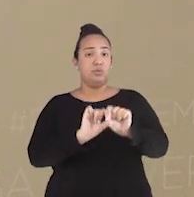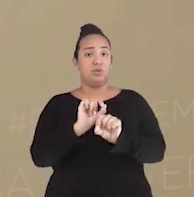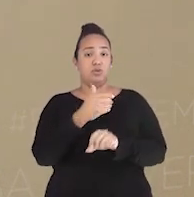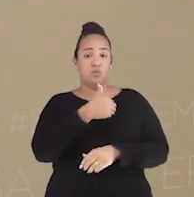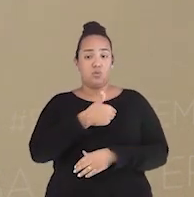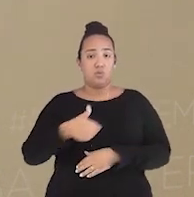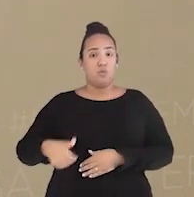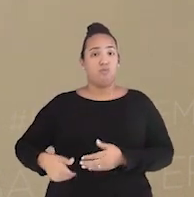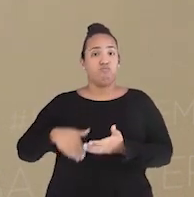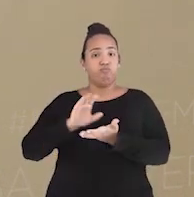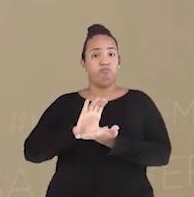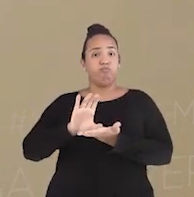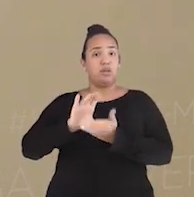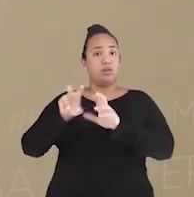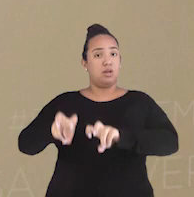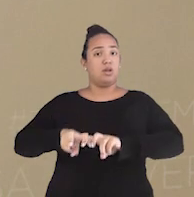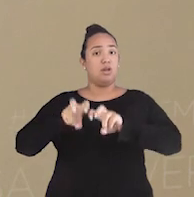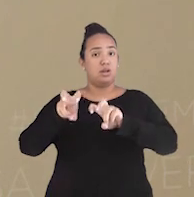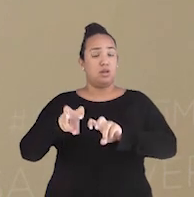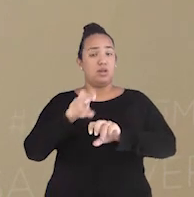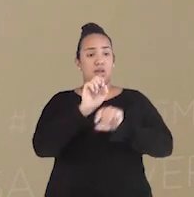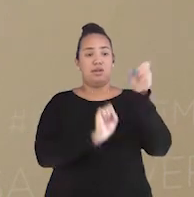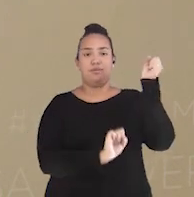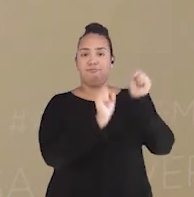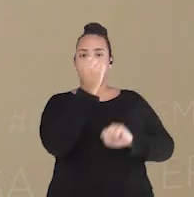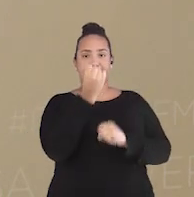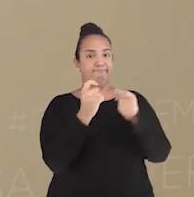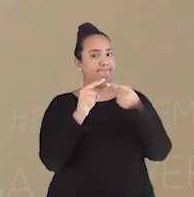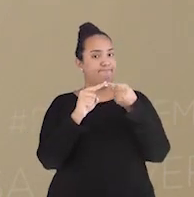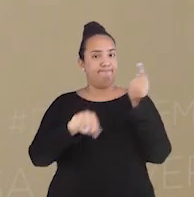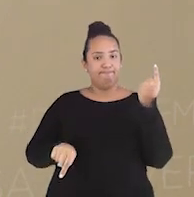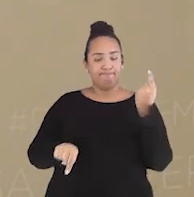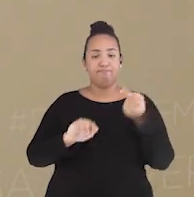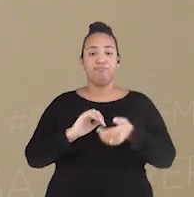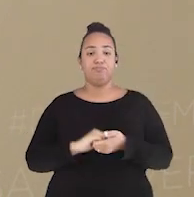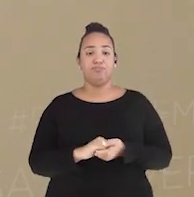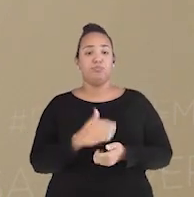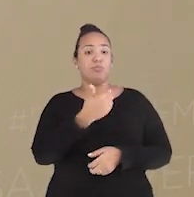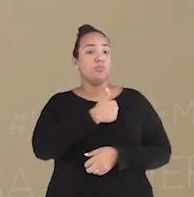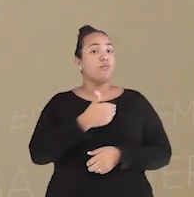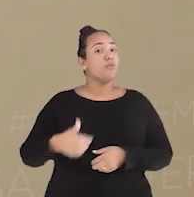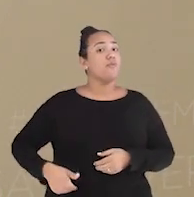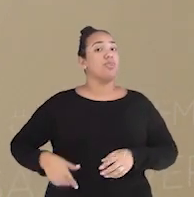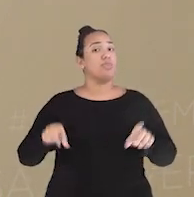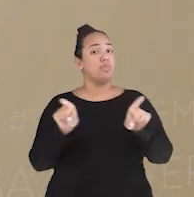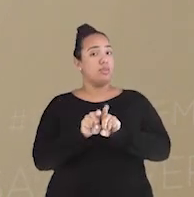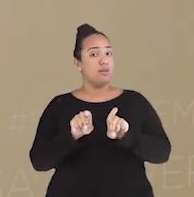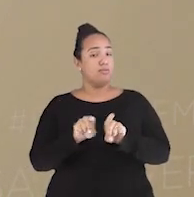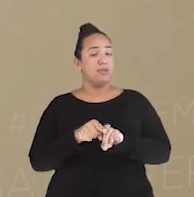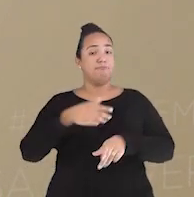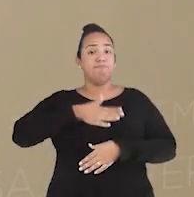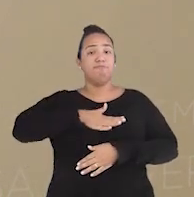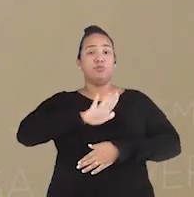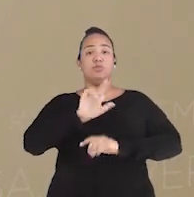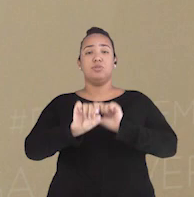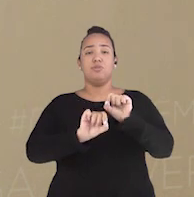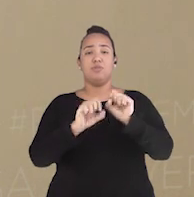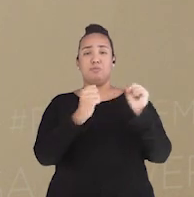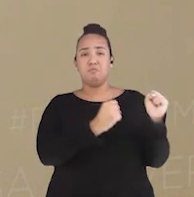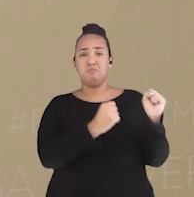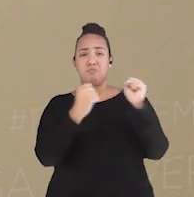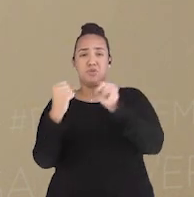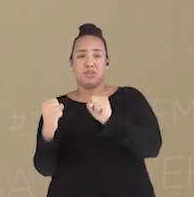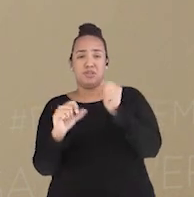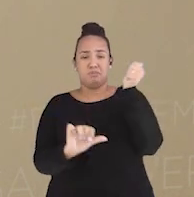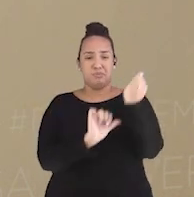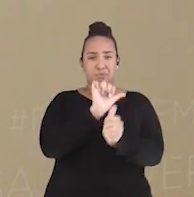à agricultura, que desagradava as indústrias. O governo também estava insatisfeito com a alternância de poder nas